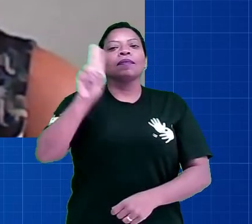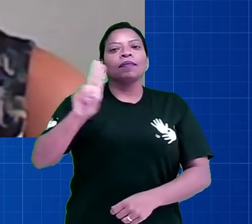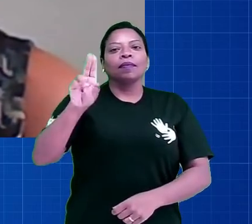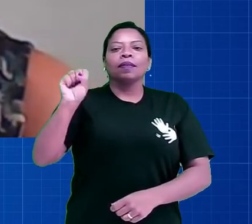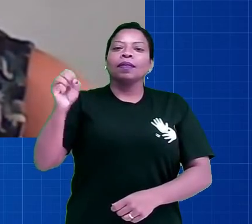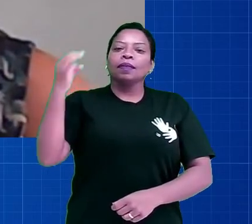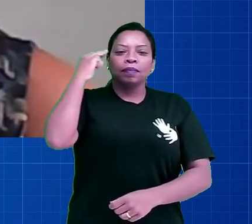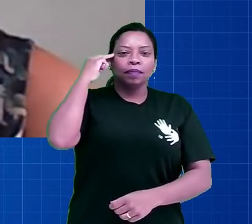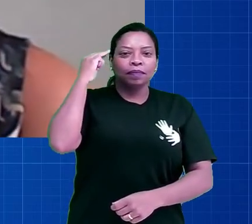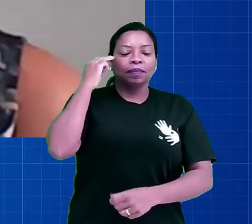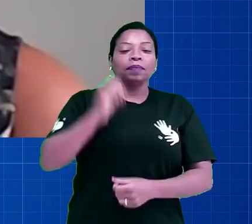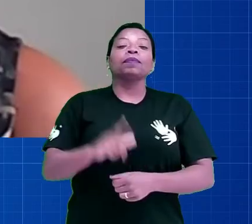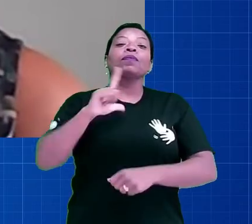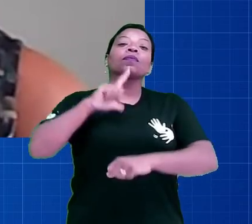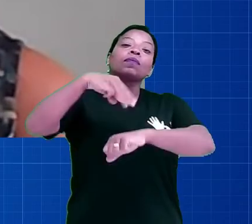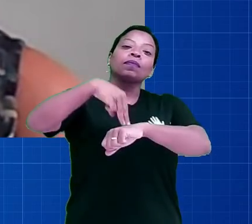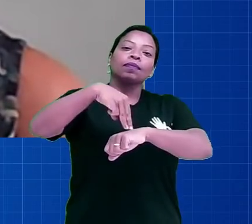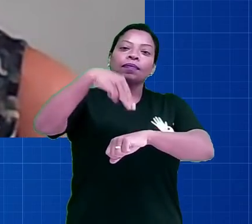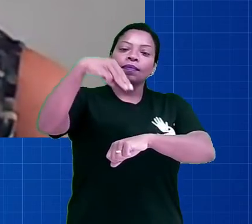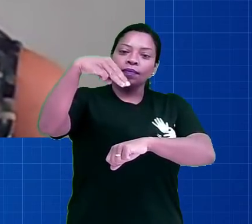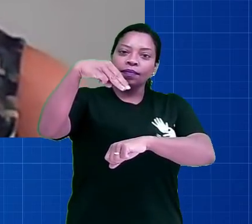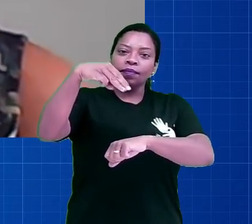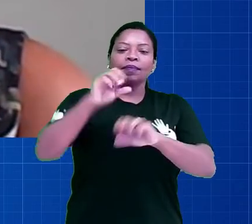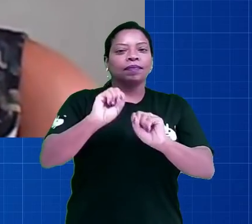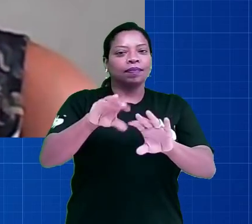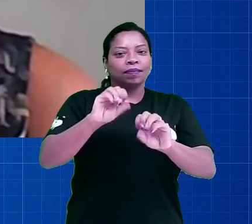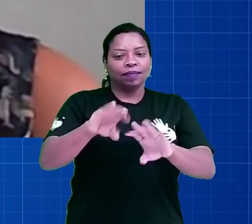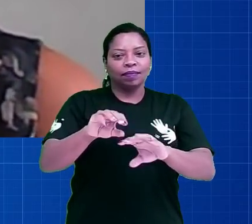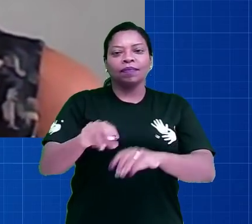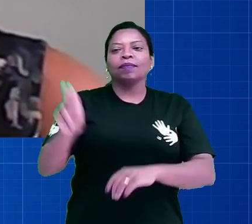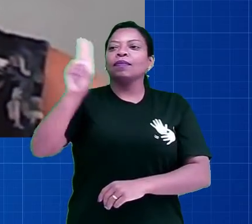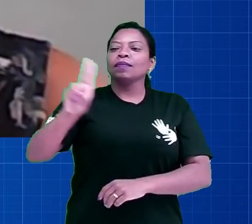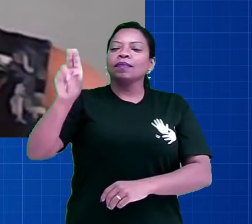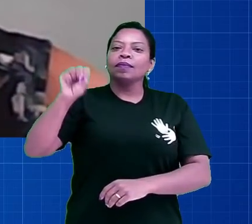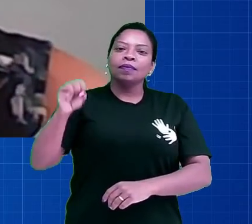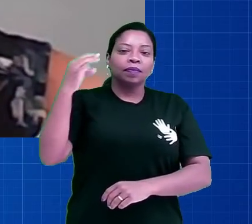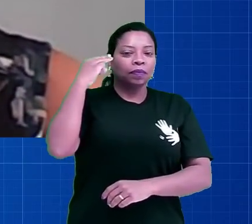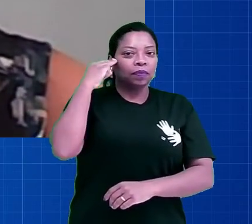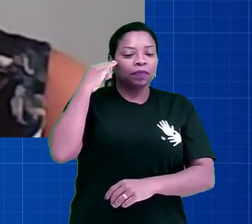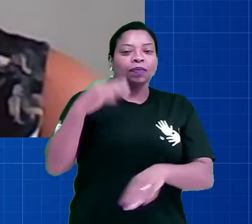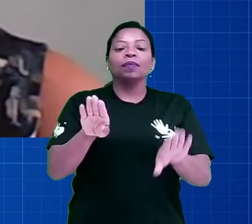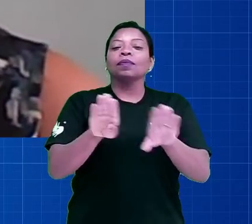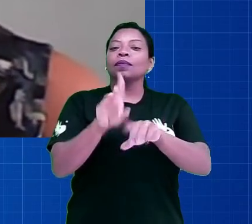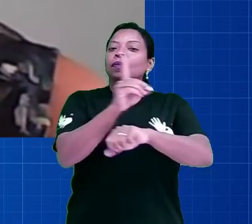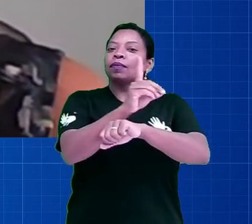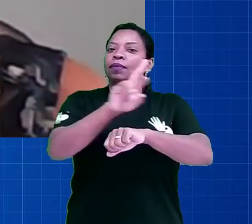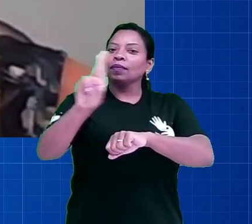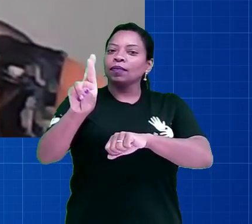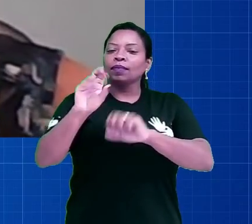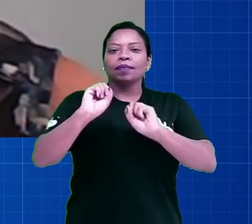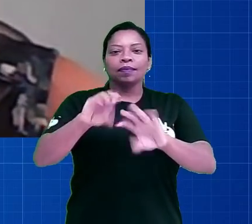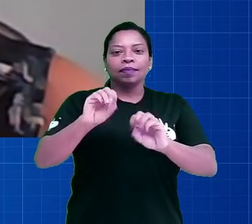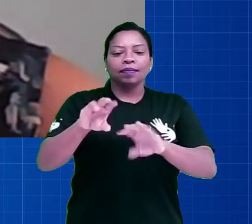em Educação pela Universidade Federal de Santa Maria. Doutorado em Educação pela USP. É professora titular